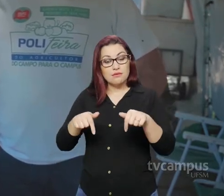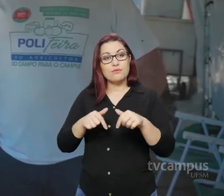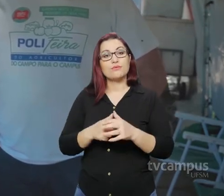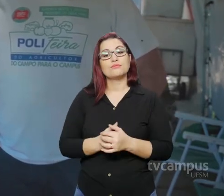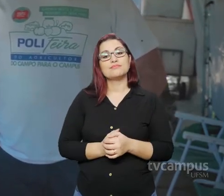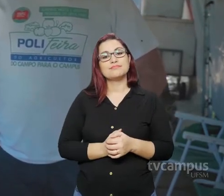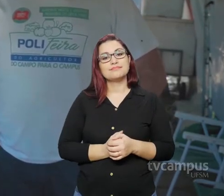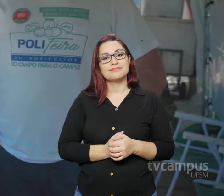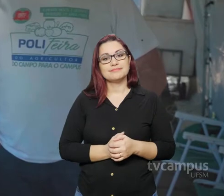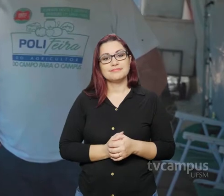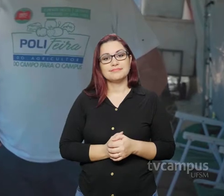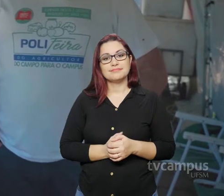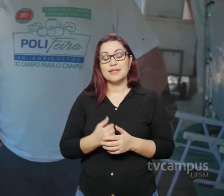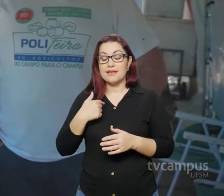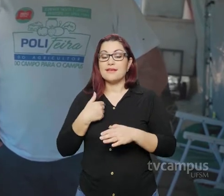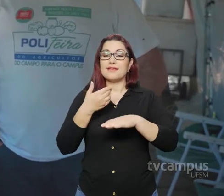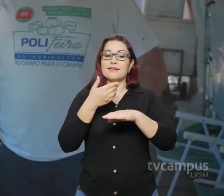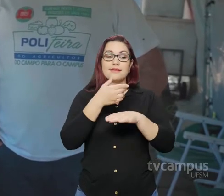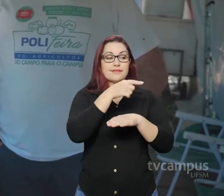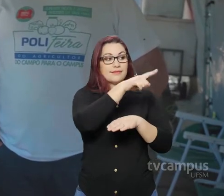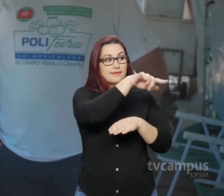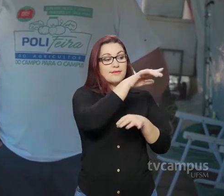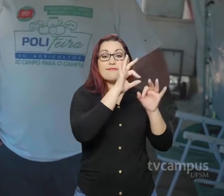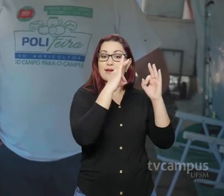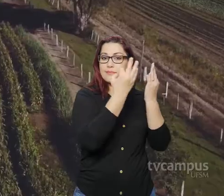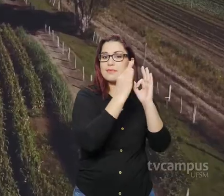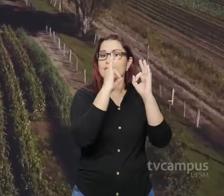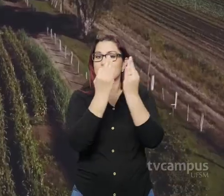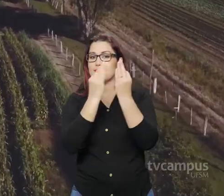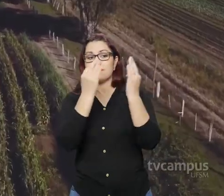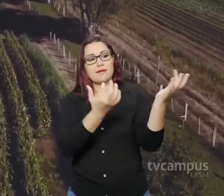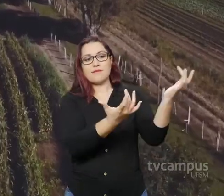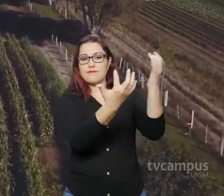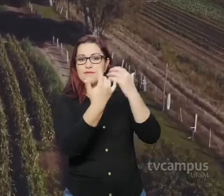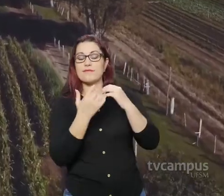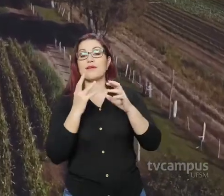para comercializar aqui na Universidade Federal de Santa Maria.